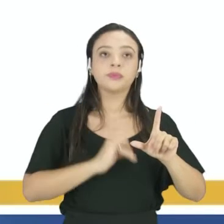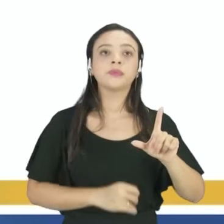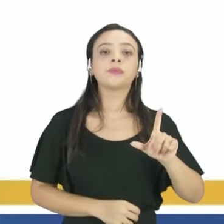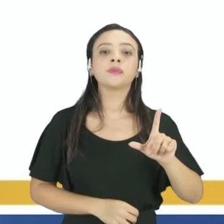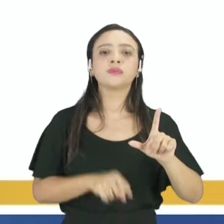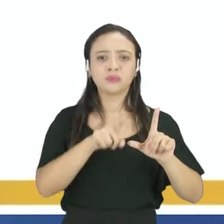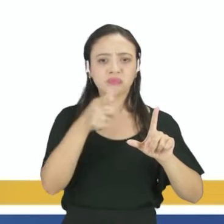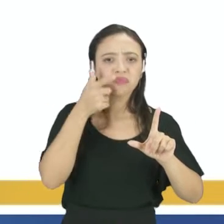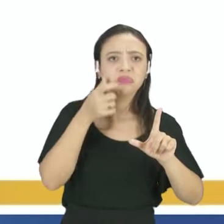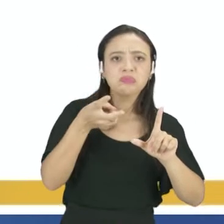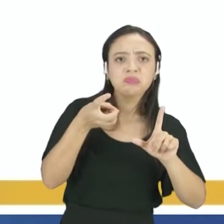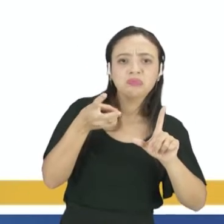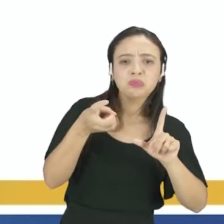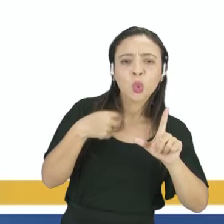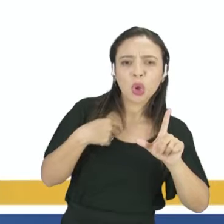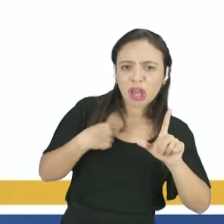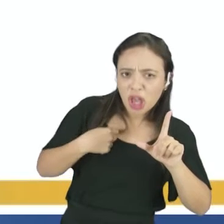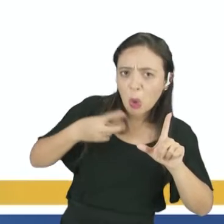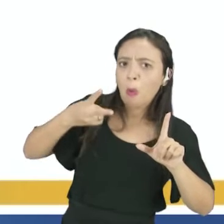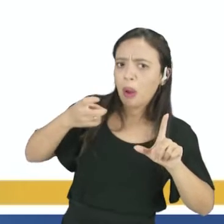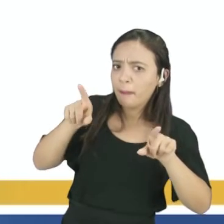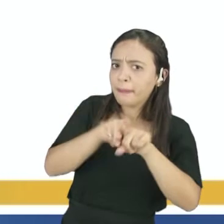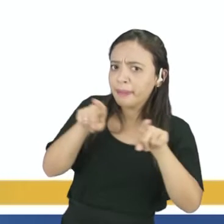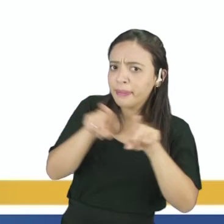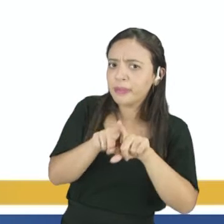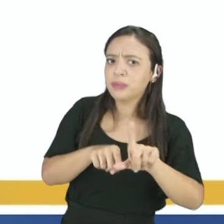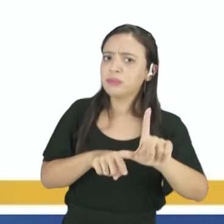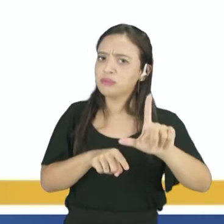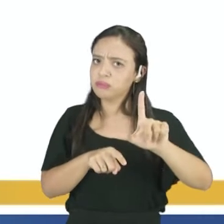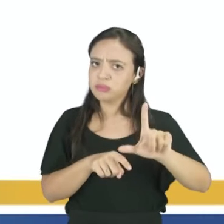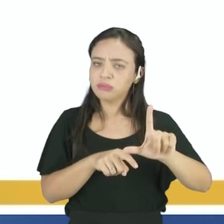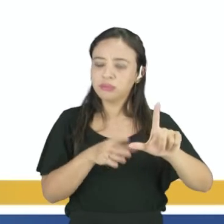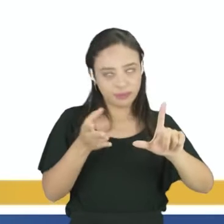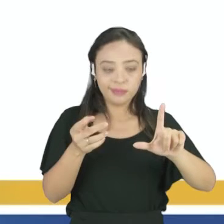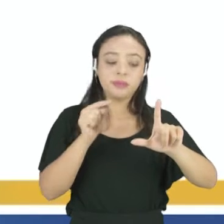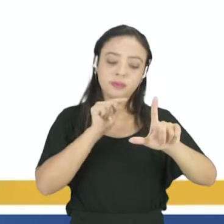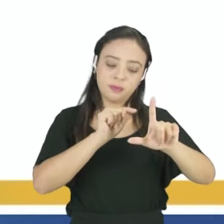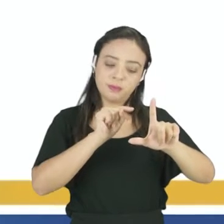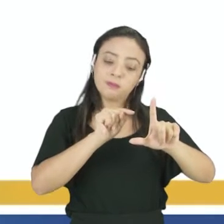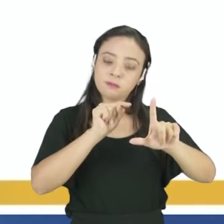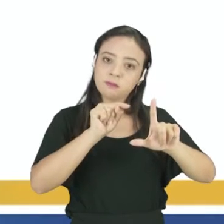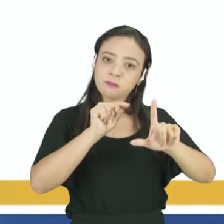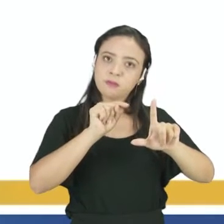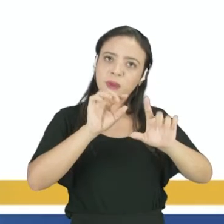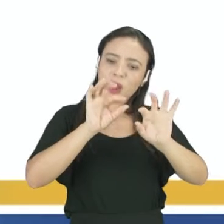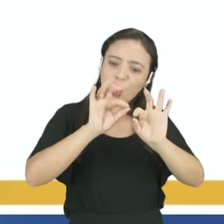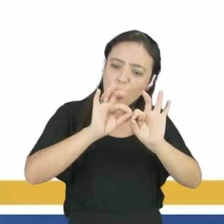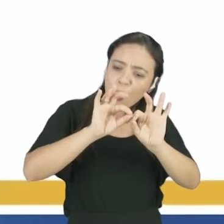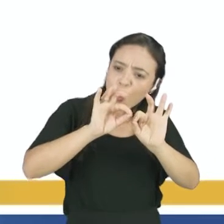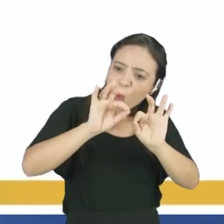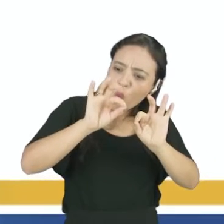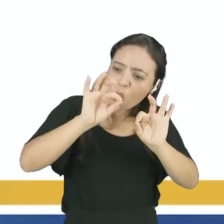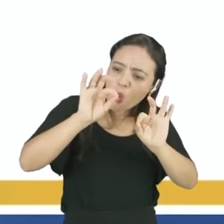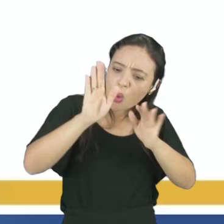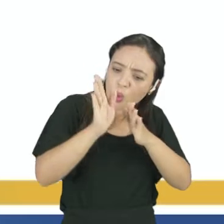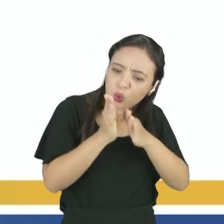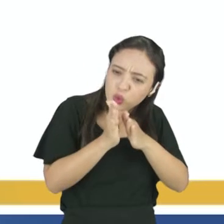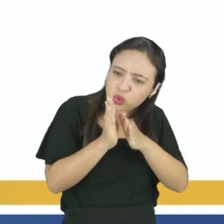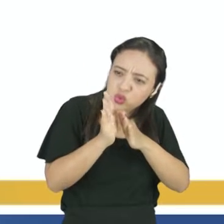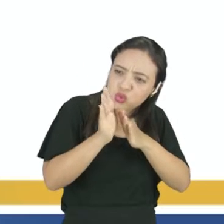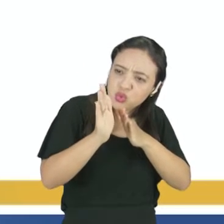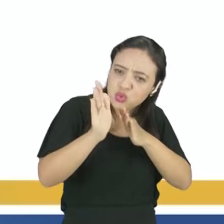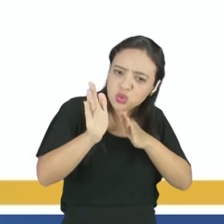Vocês conseguem perceber o que eu estou percebendo, né? Esses pontos, eles estão alinhados, ó. Se eu ligo